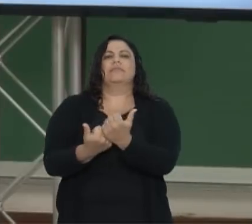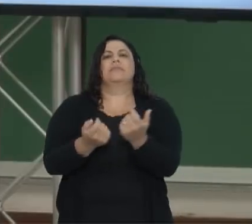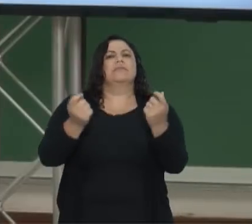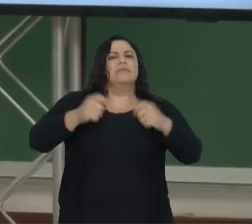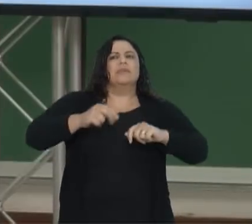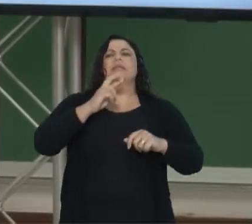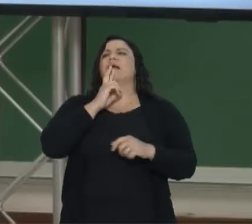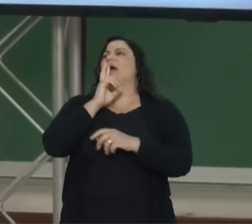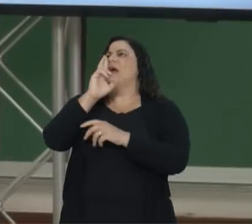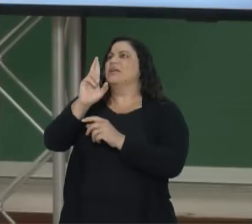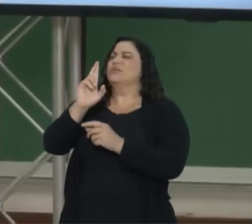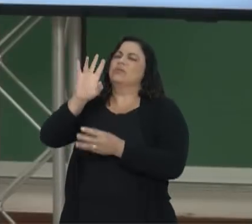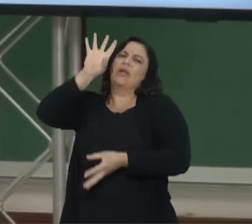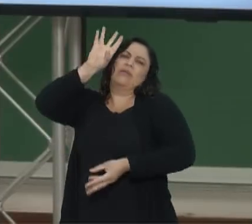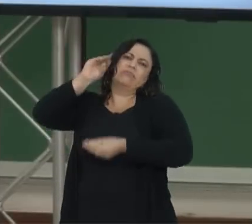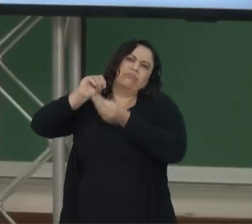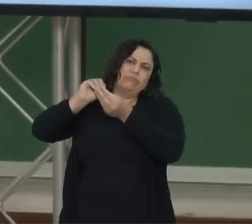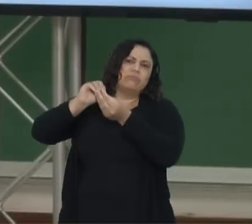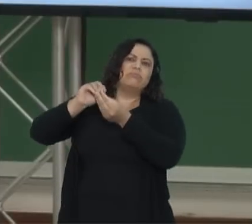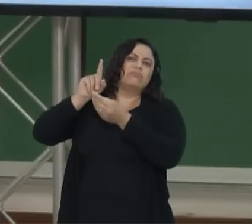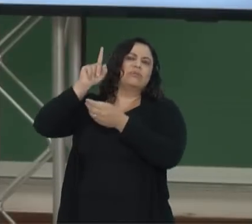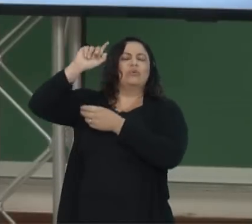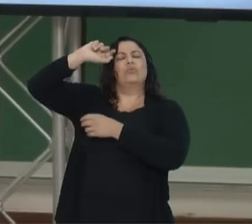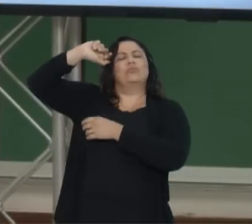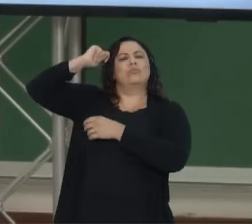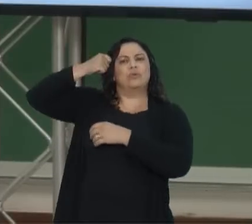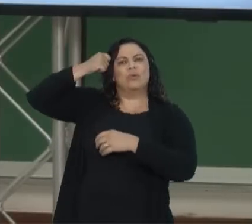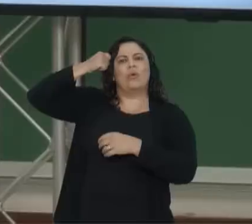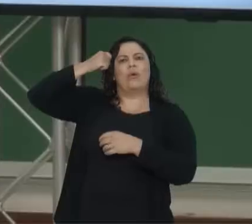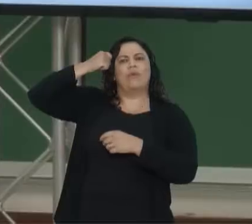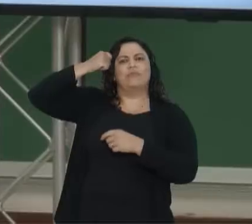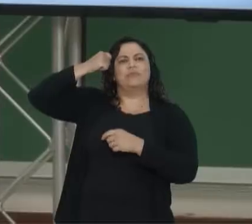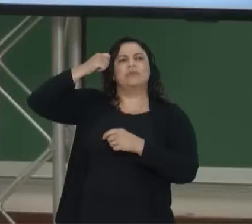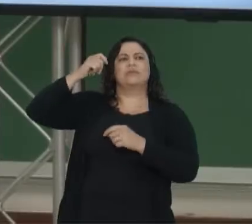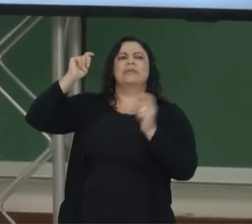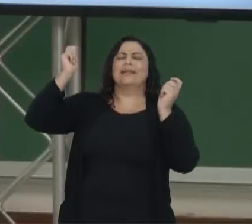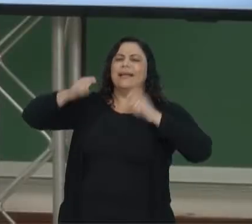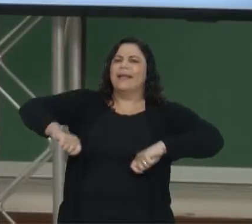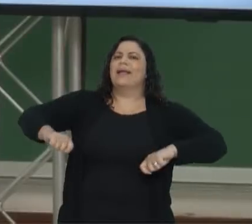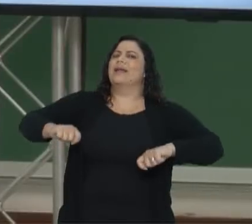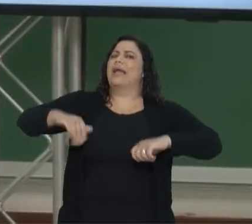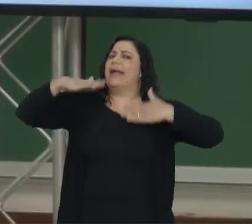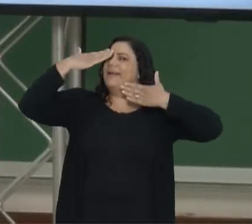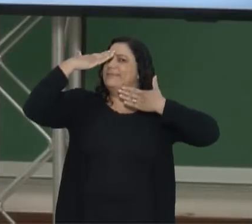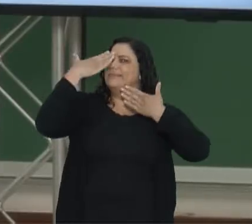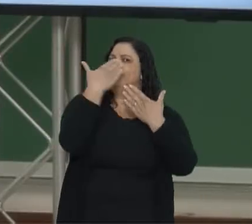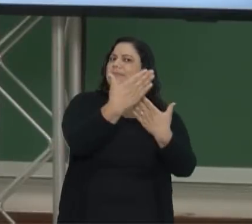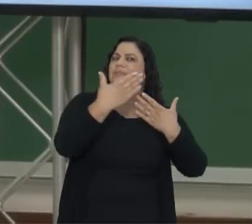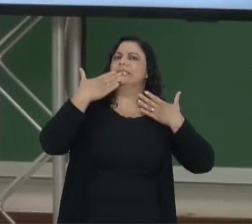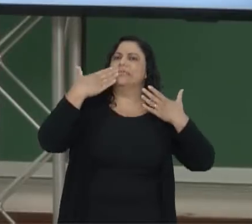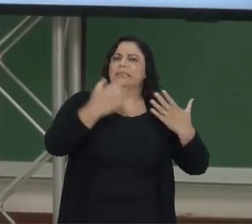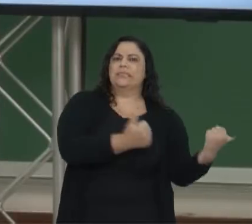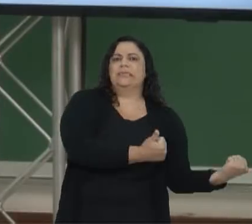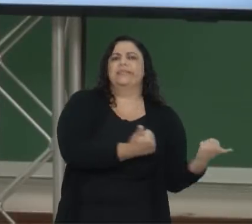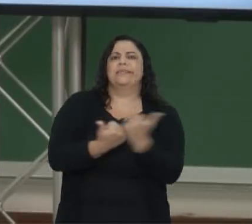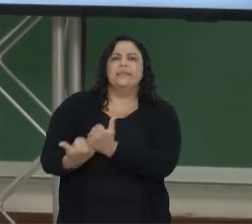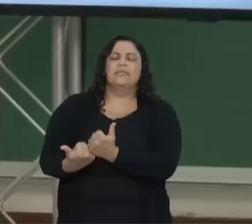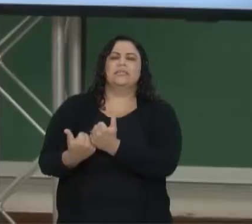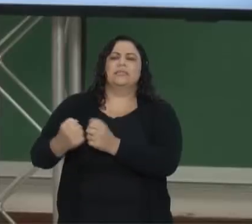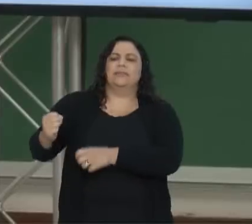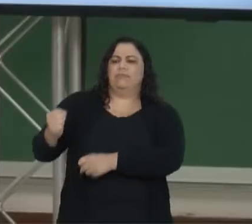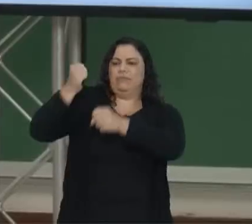povos africanos, é graças a essas contribuições, é graças a essa resistência em determinado momento, para que eles